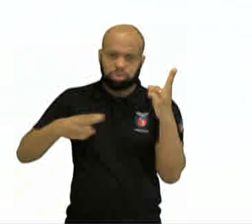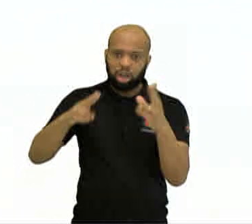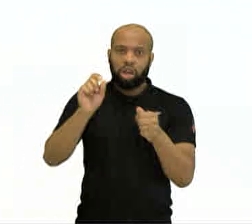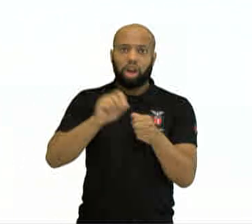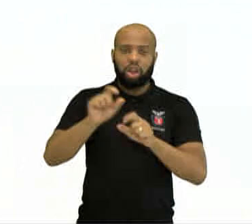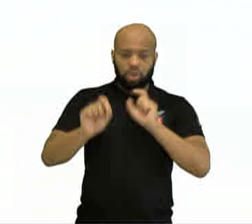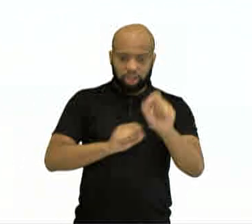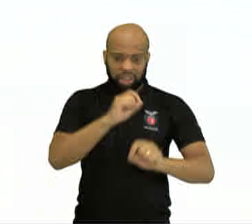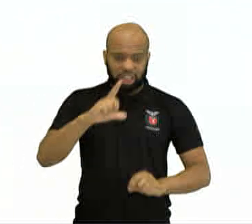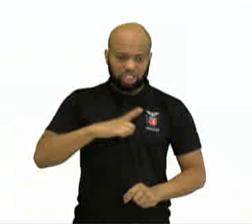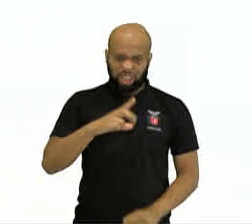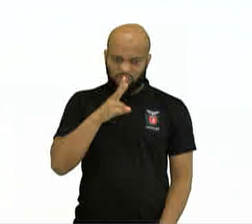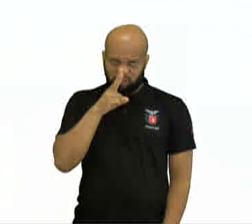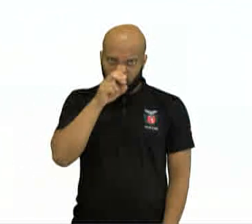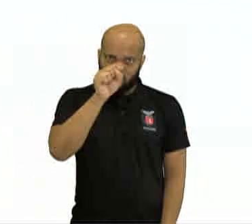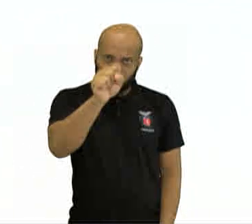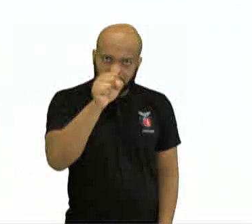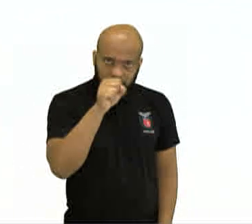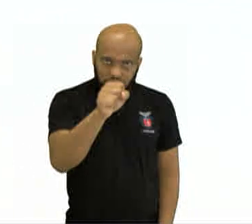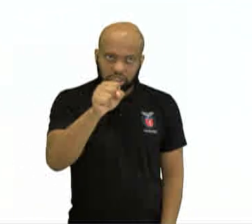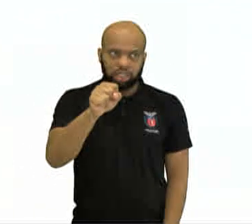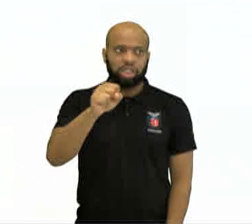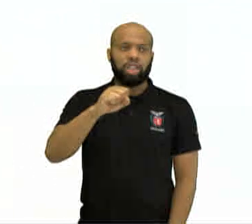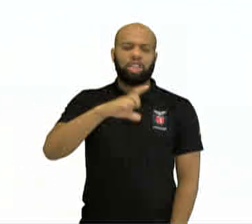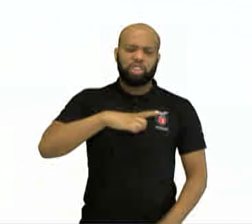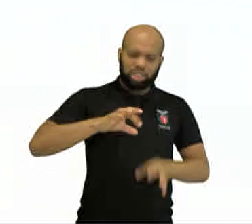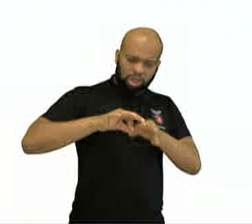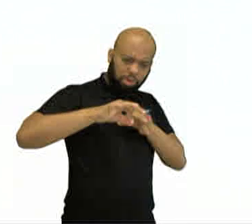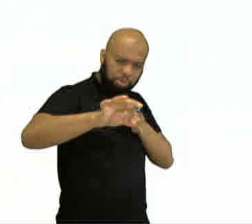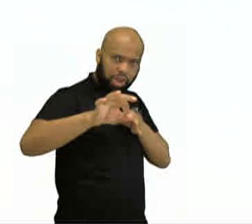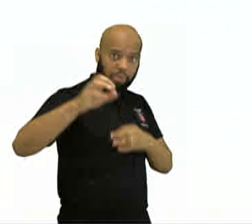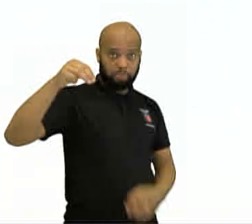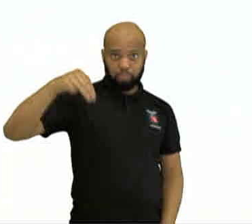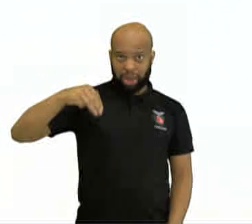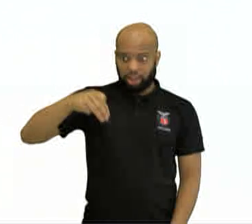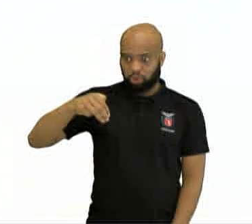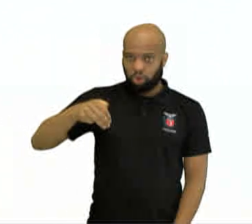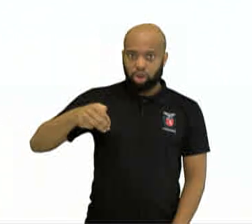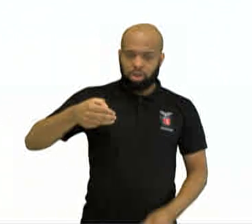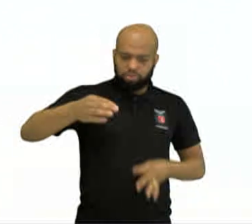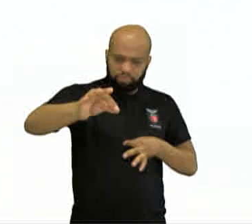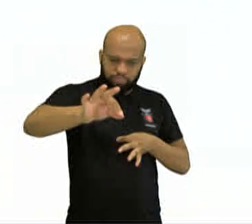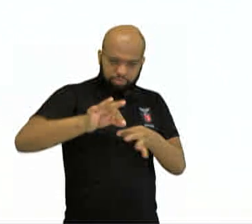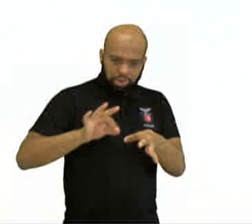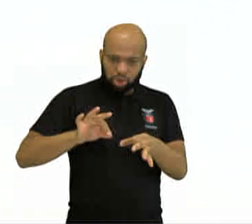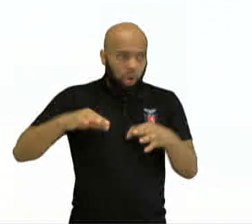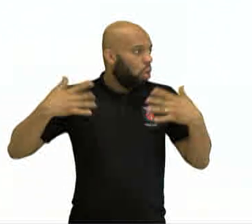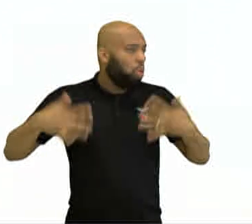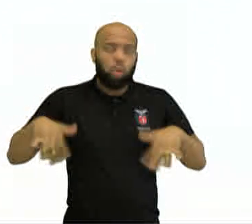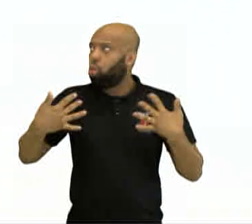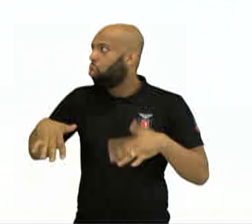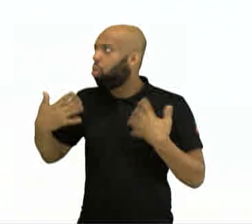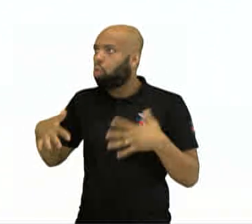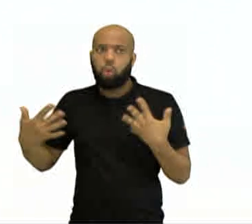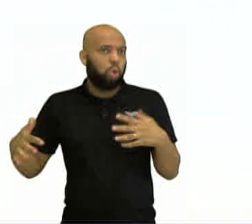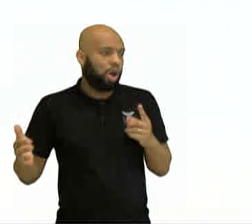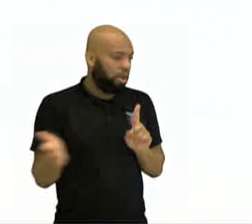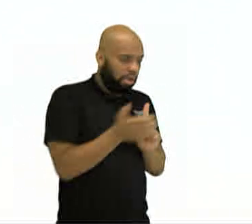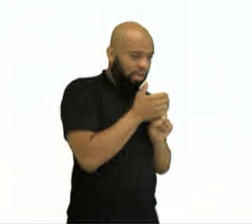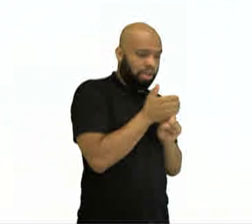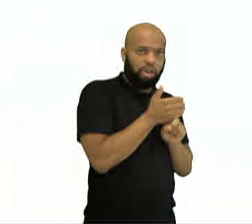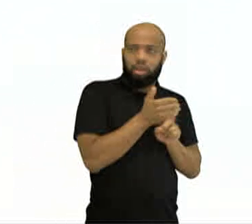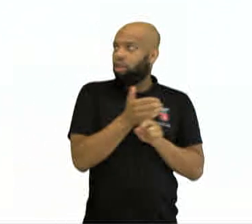com mais violência. Num raio de poucos metros, apavorada, ela buscou abrigo,